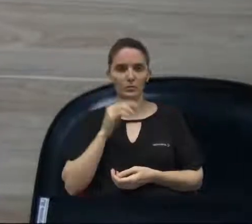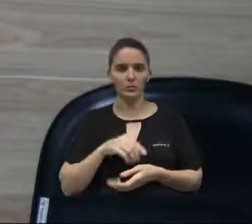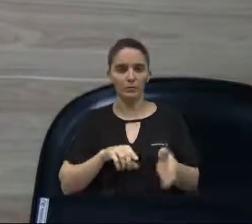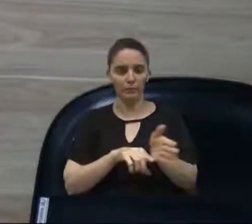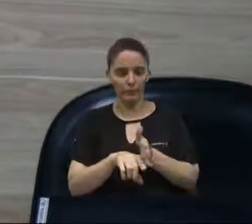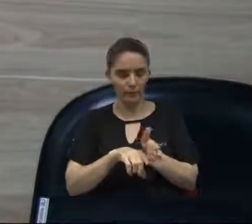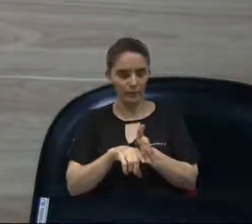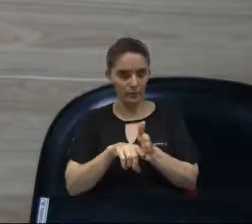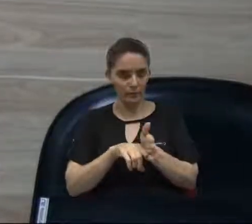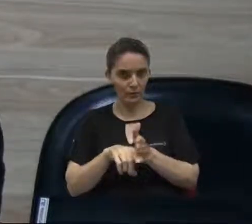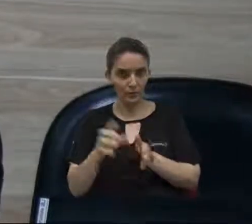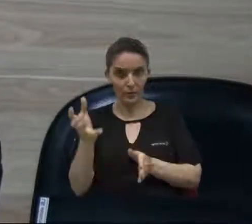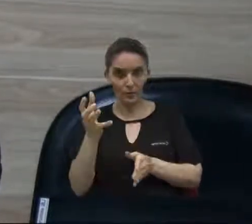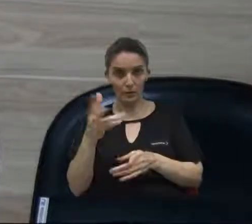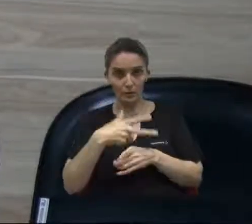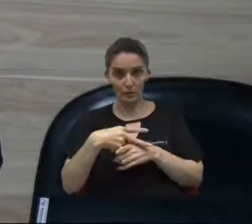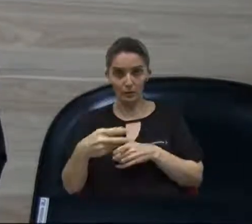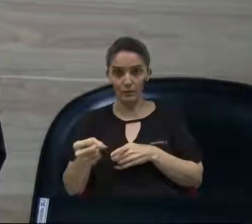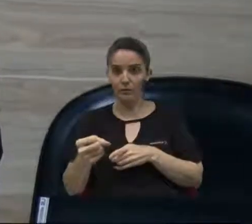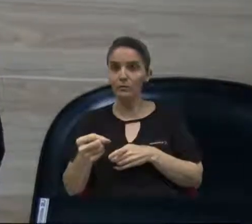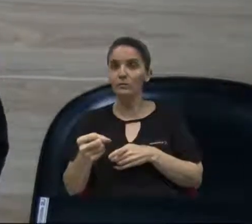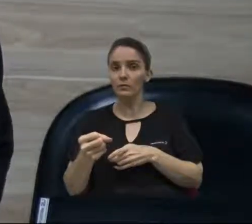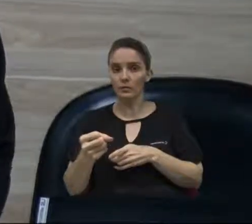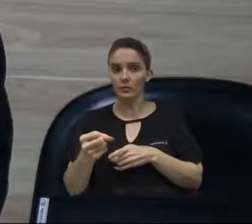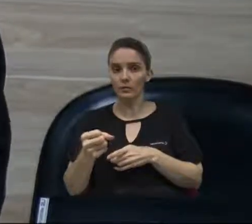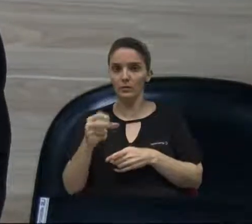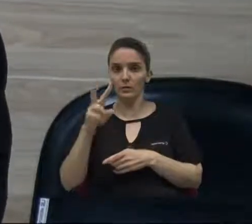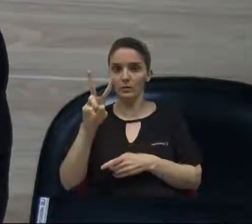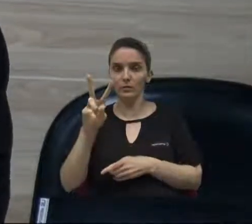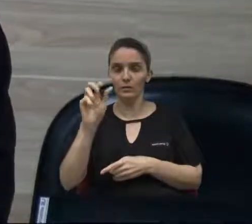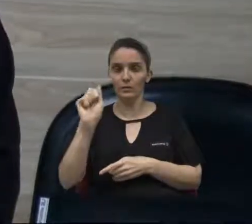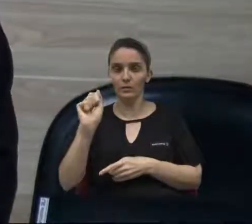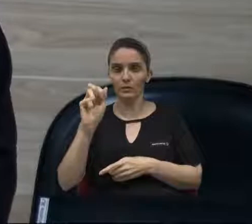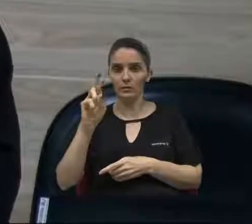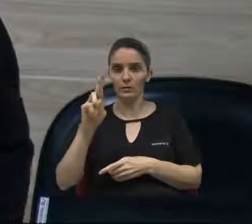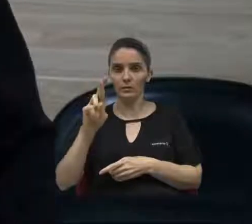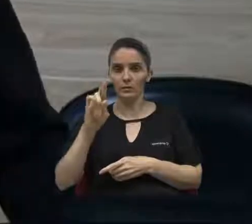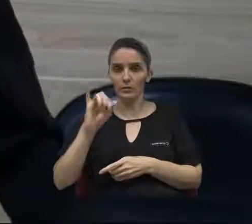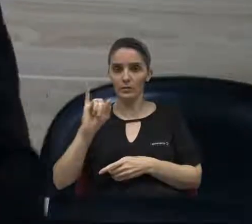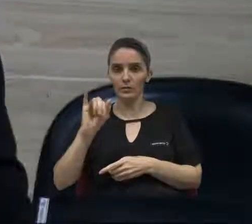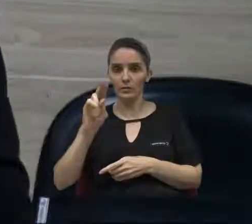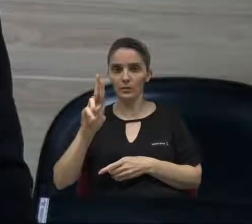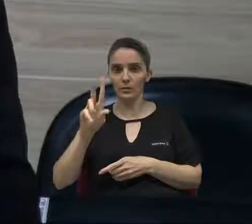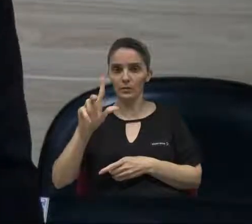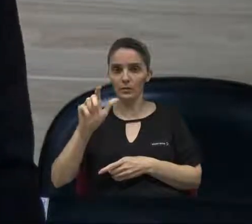Cruz quer vencer a varíola no Brasil também.